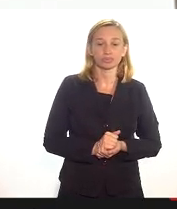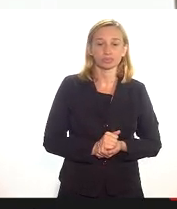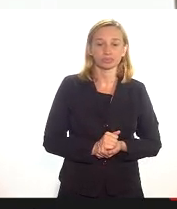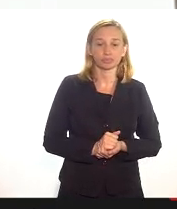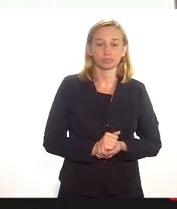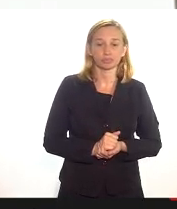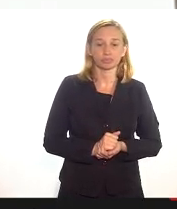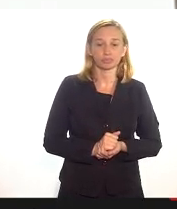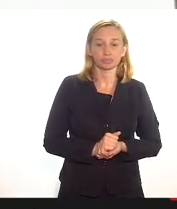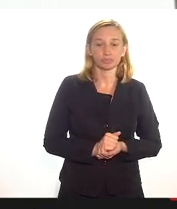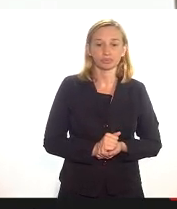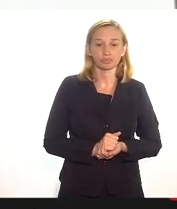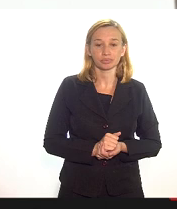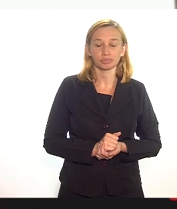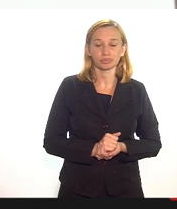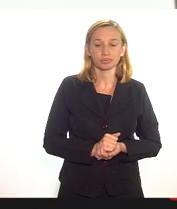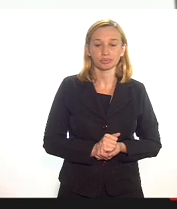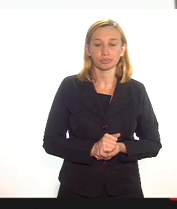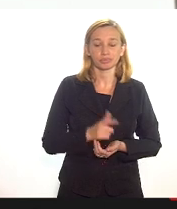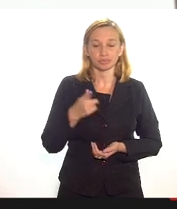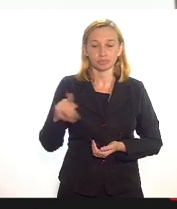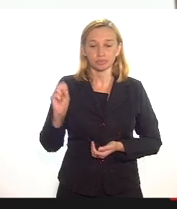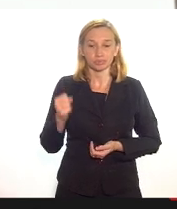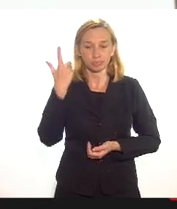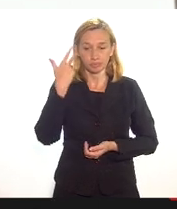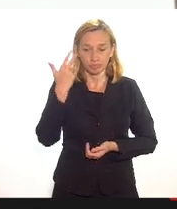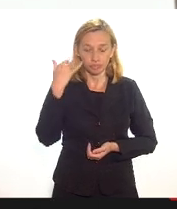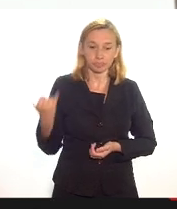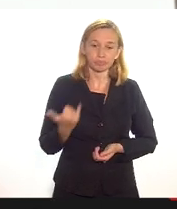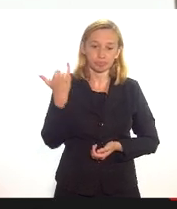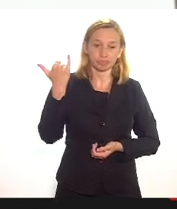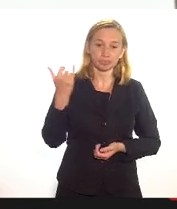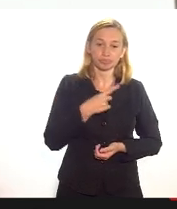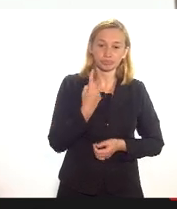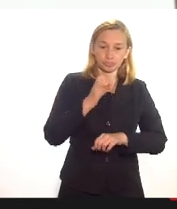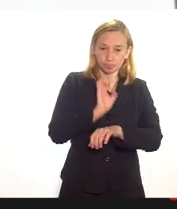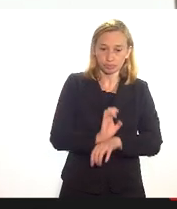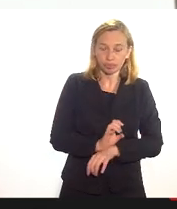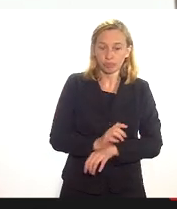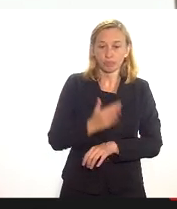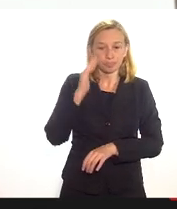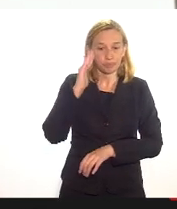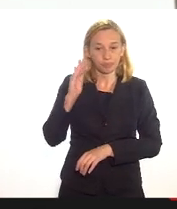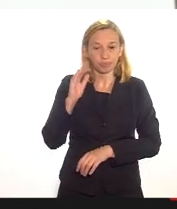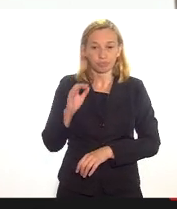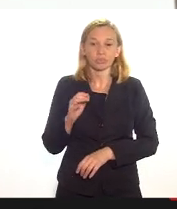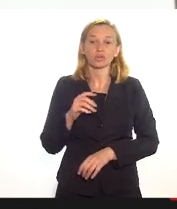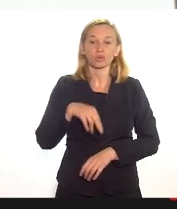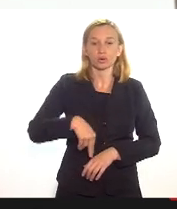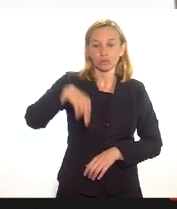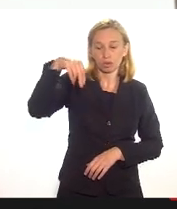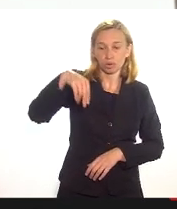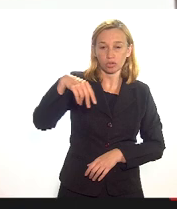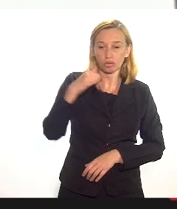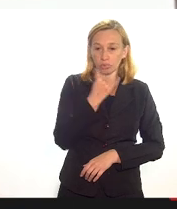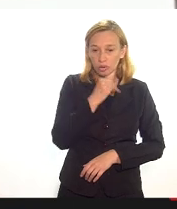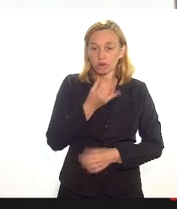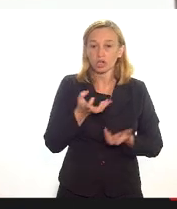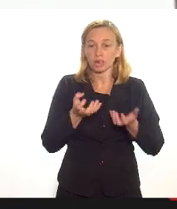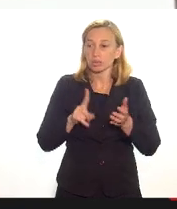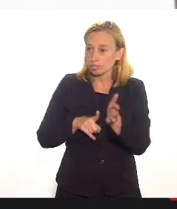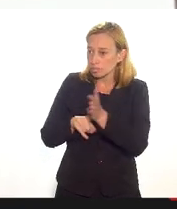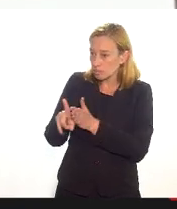gás natural, muito importante para o nosso estado, principalmente para o nosso norte fluminense. Então, eu queria